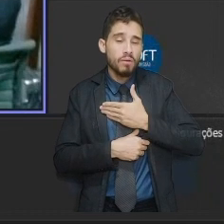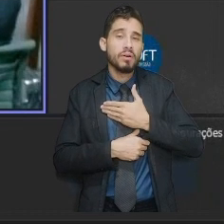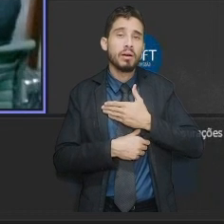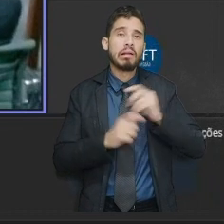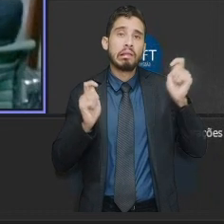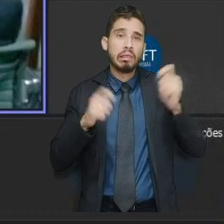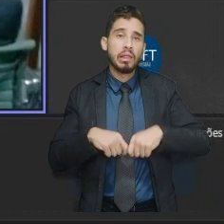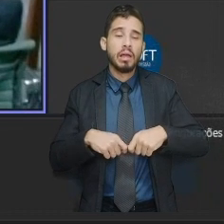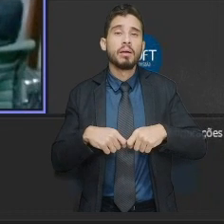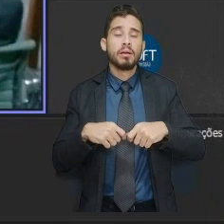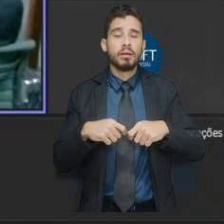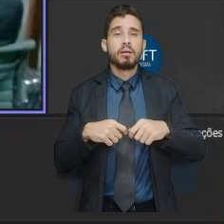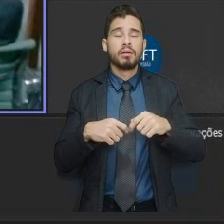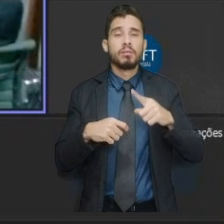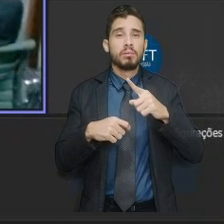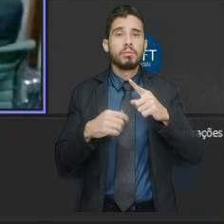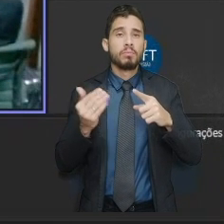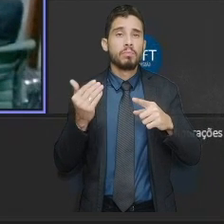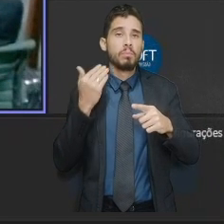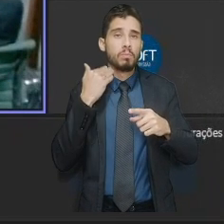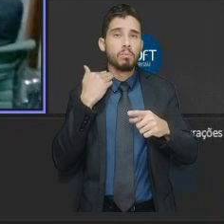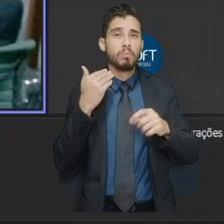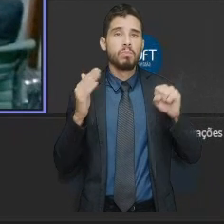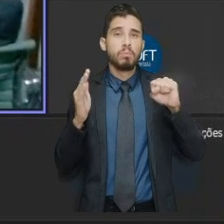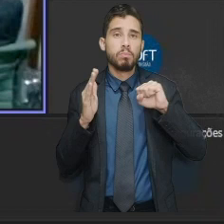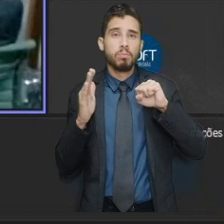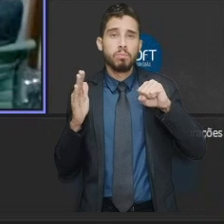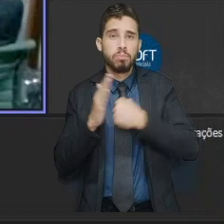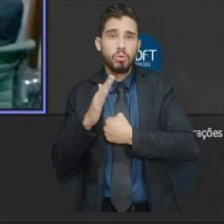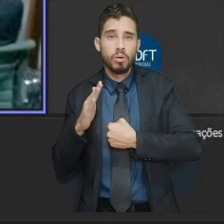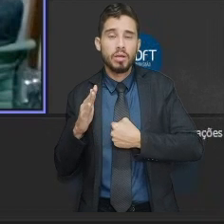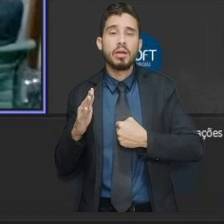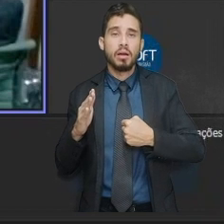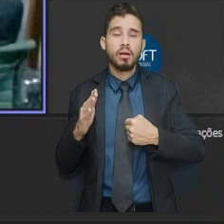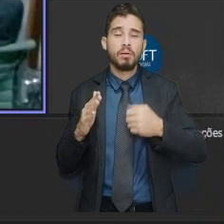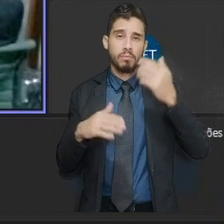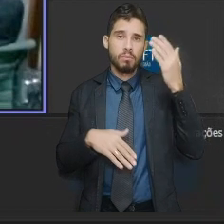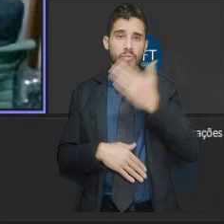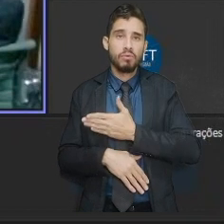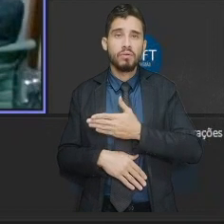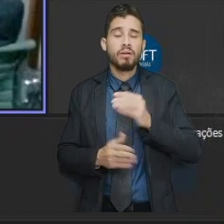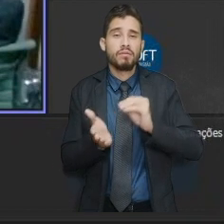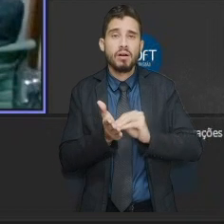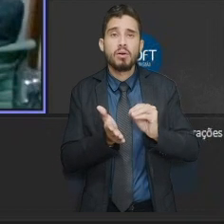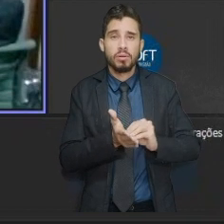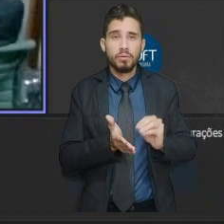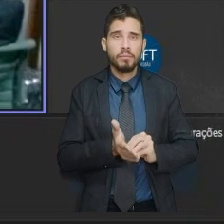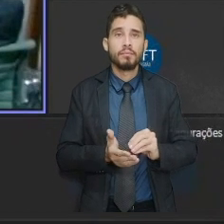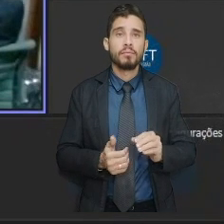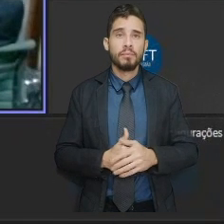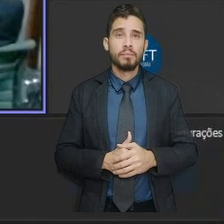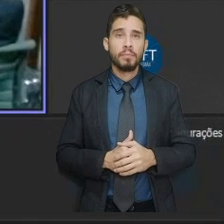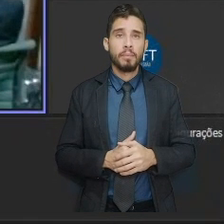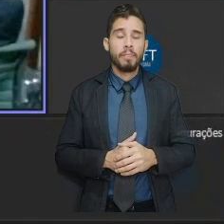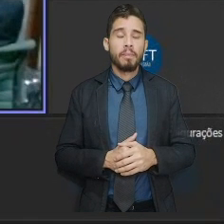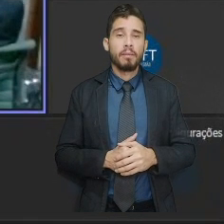o convencimento, no sentido de que a quantia bloqueada judicialmente possa ensejar comprometimento da atividade empresarial